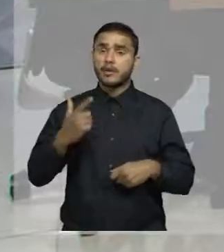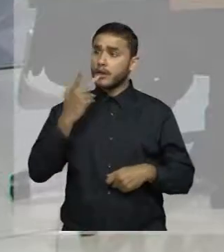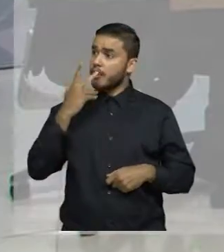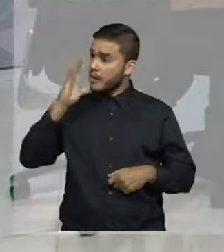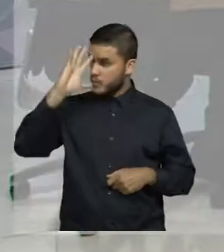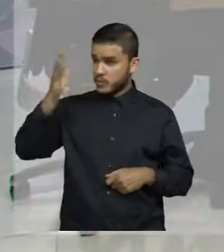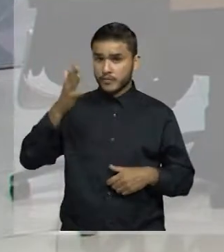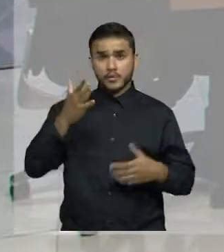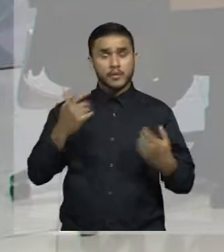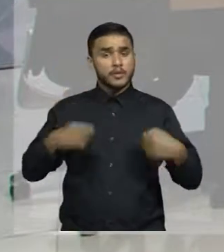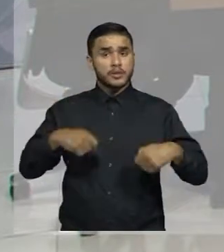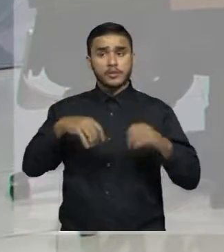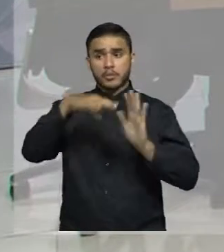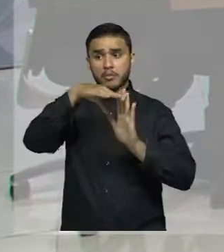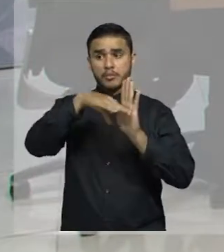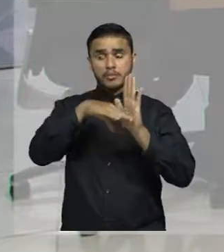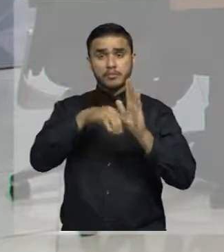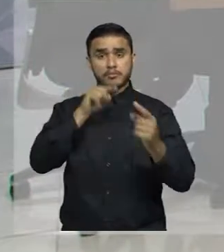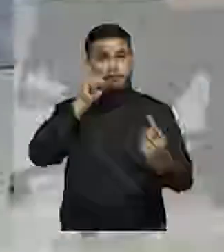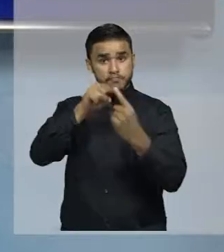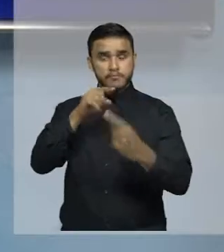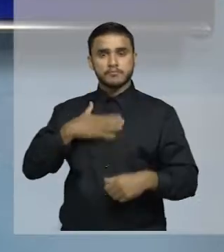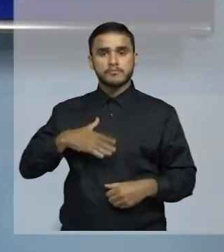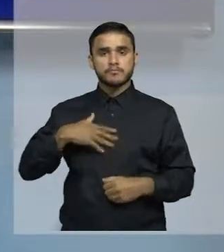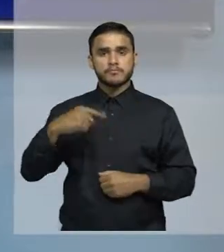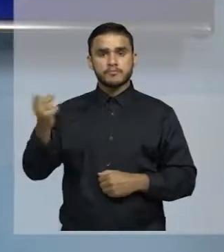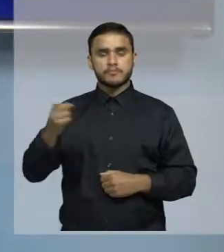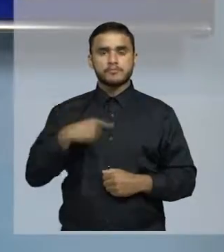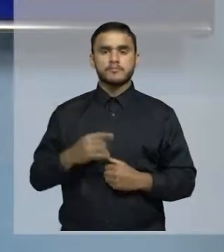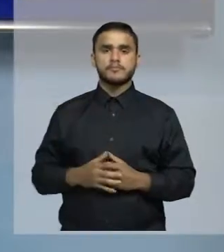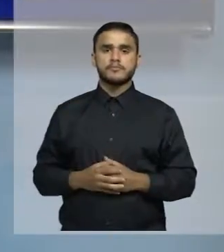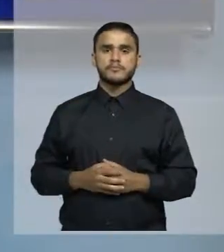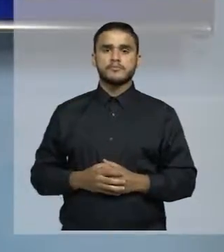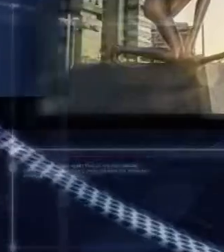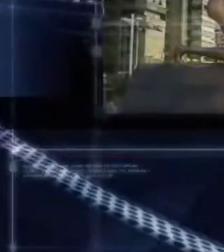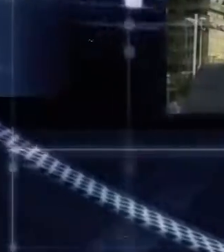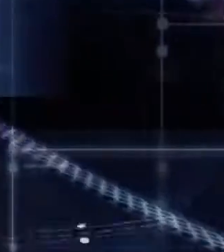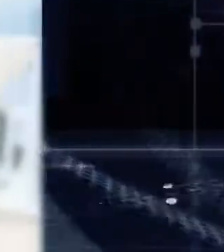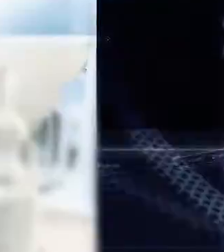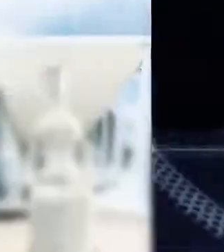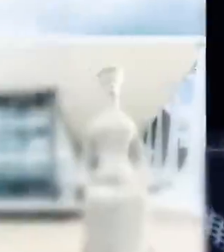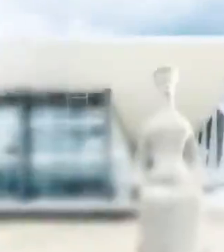as ações mais eficazes nessa perspectiva. Um instante só e a gente volta.